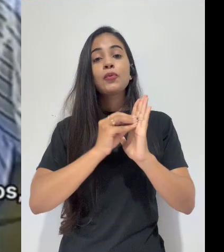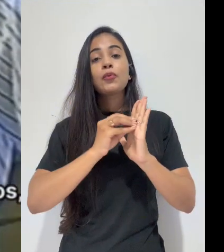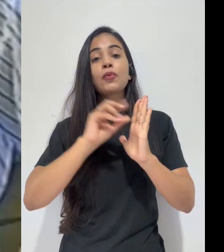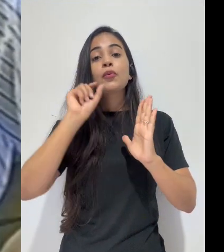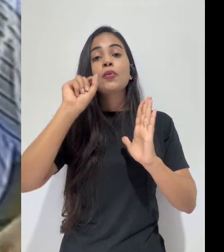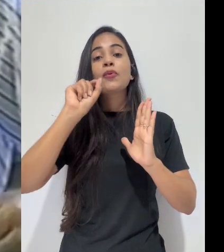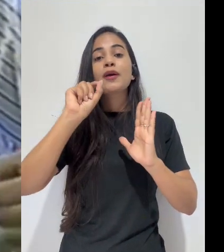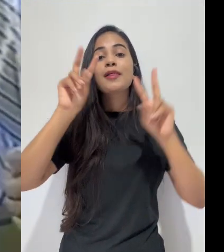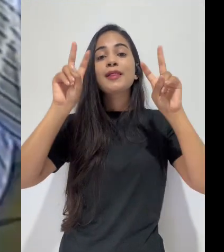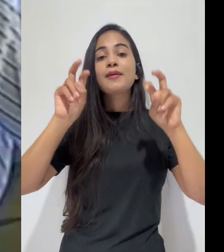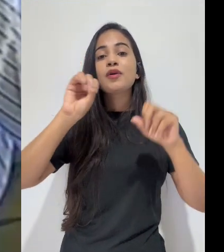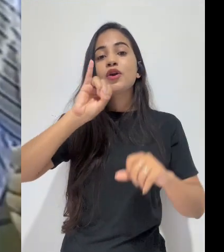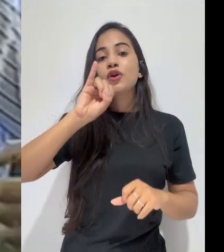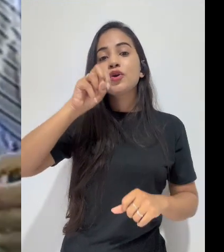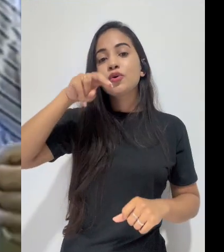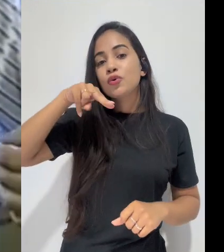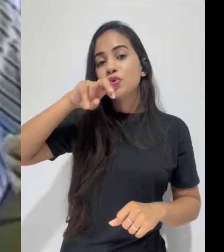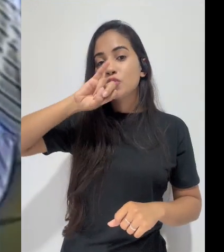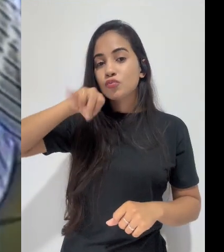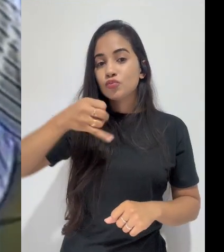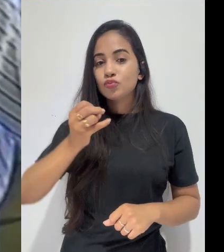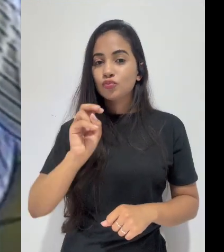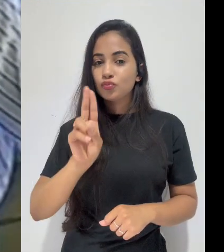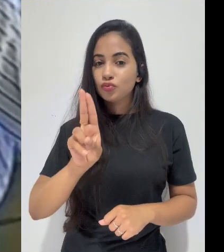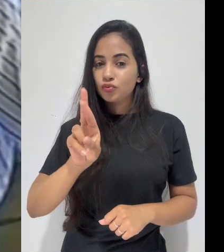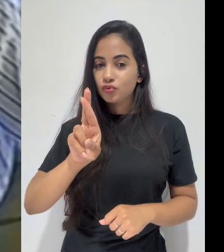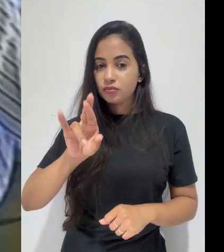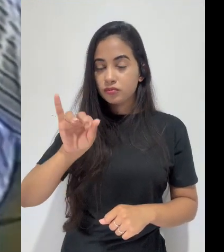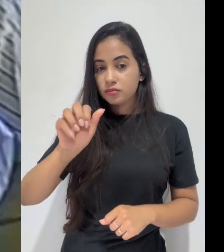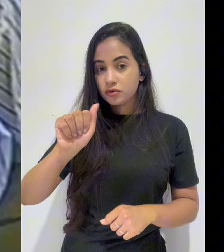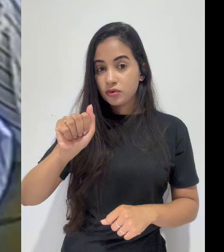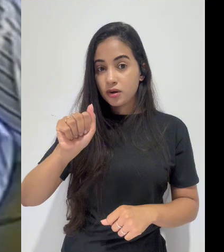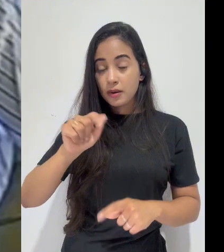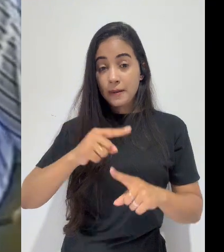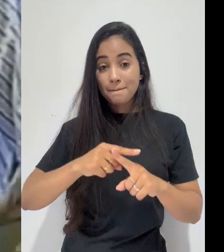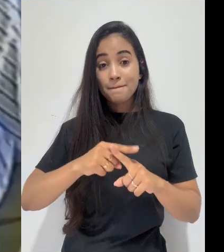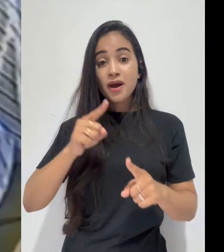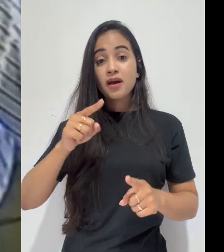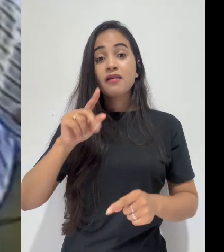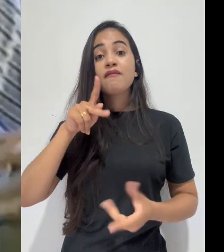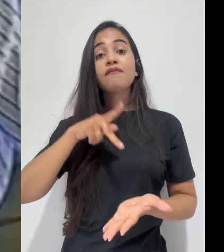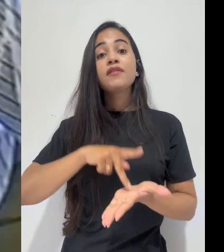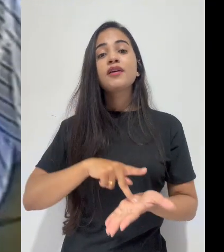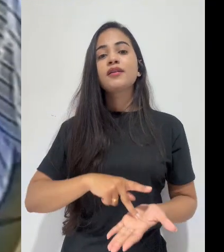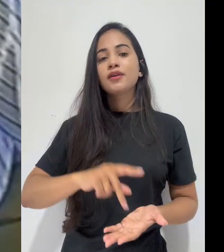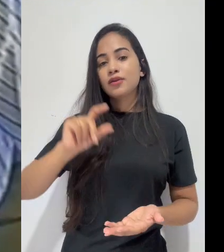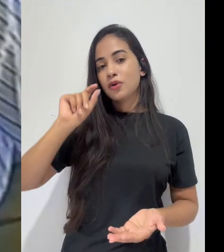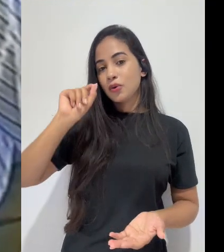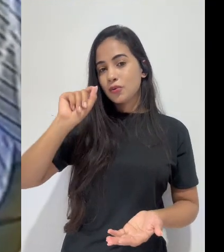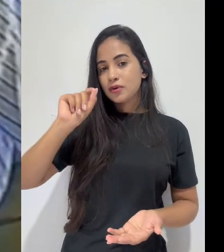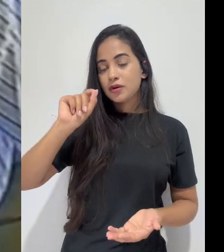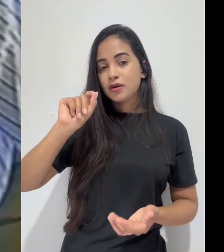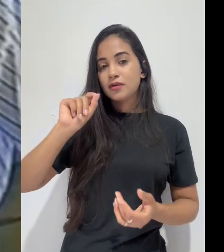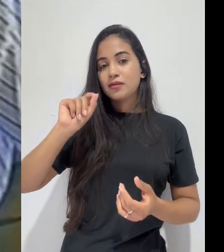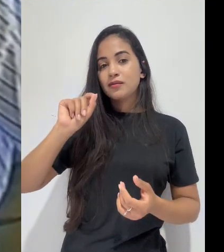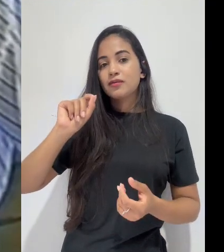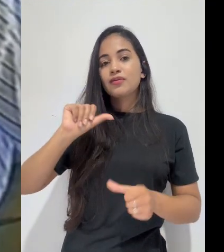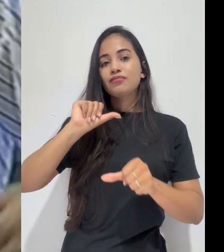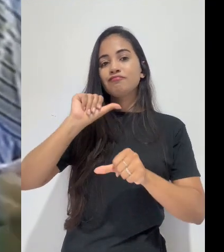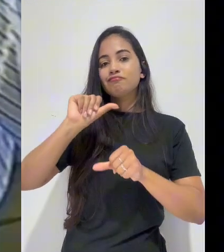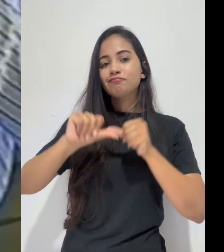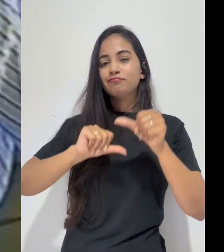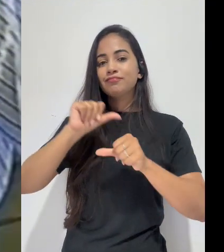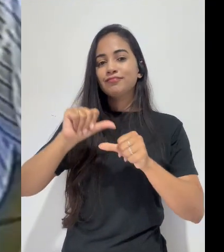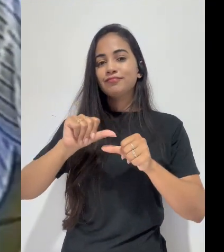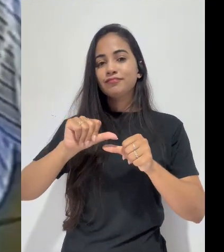injúria. Quando uma denúncia é classificada em injúria, quase não tem muitas consequências depois para o